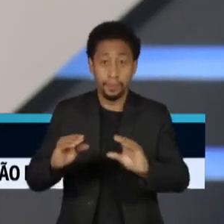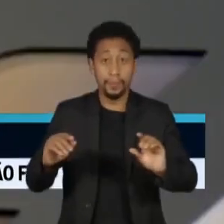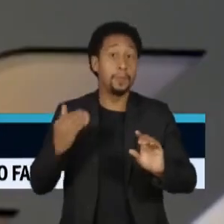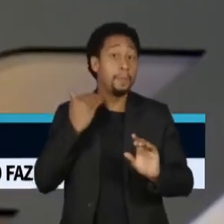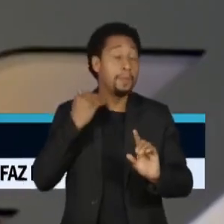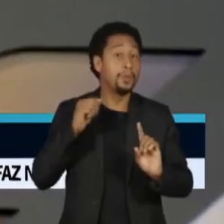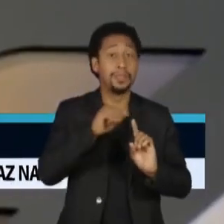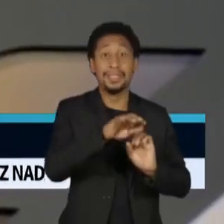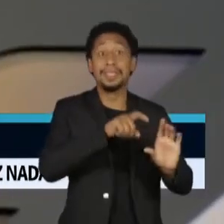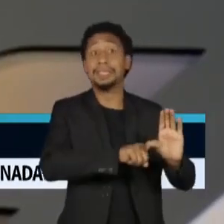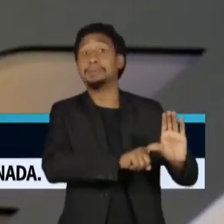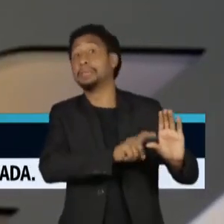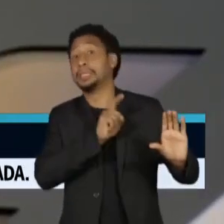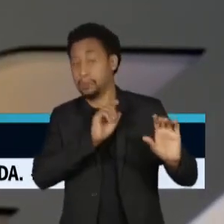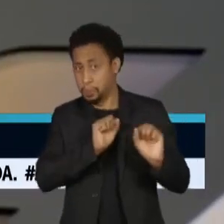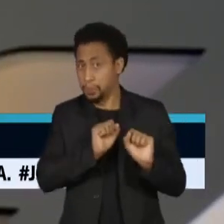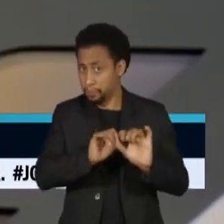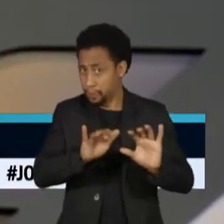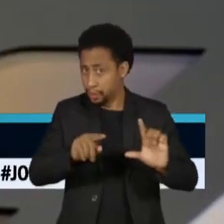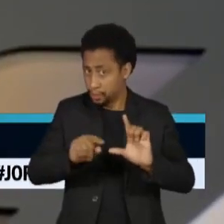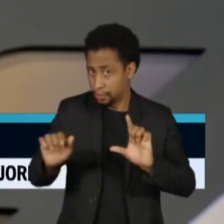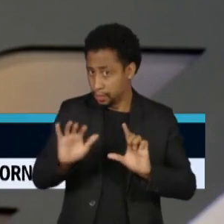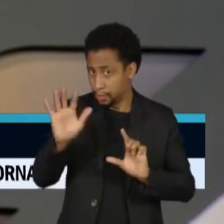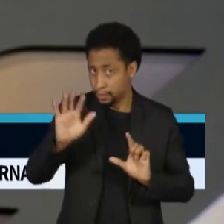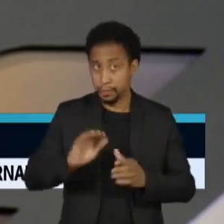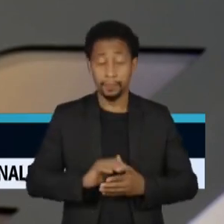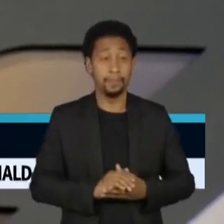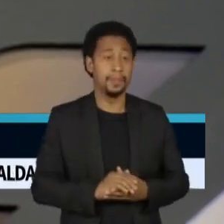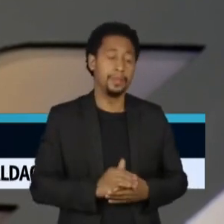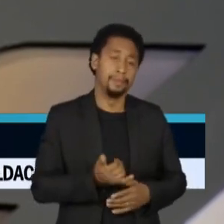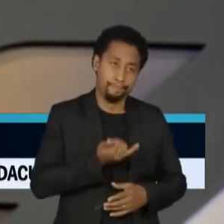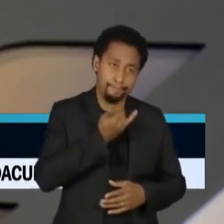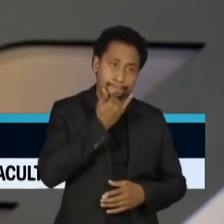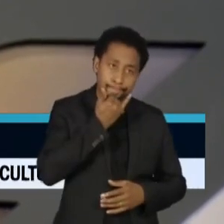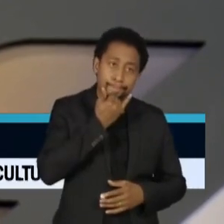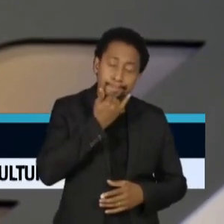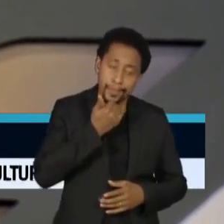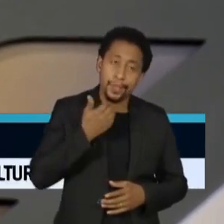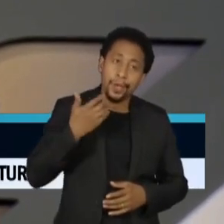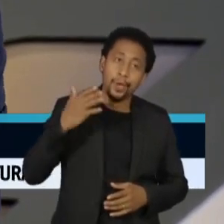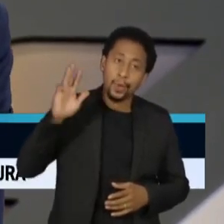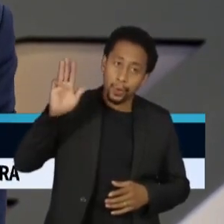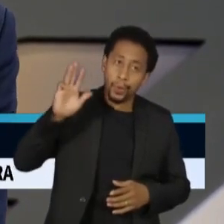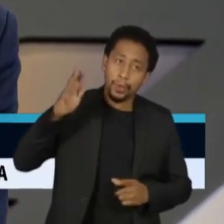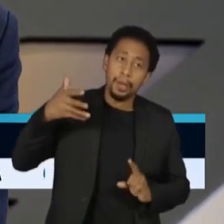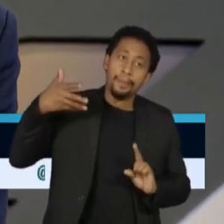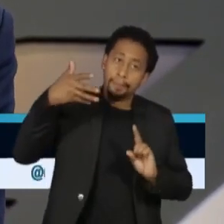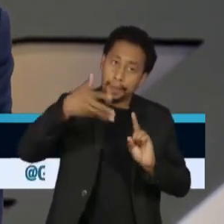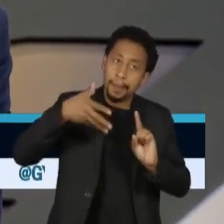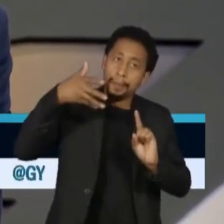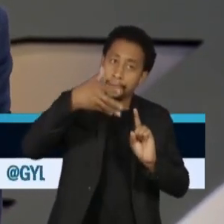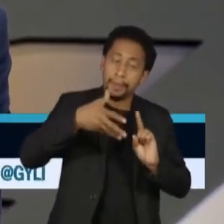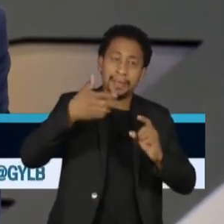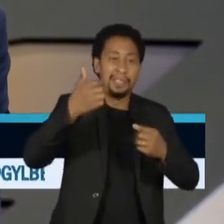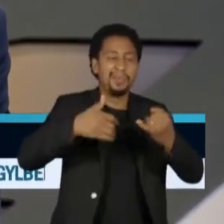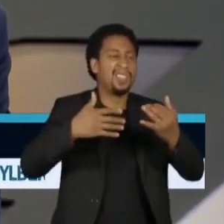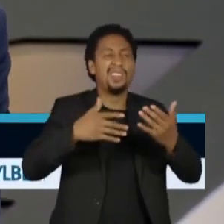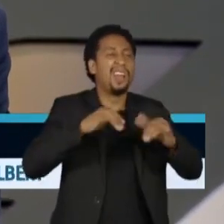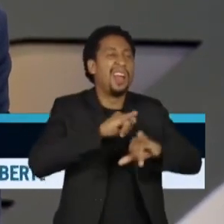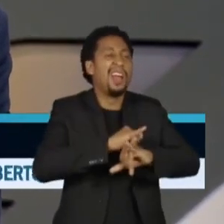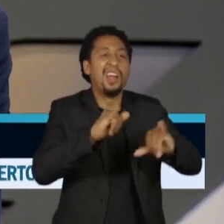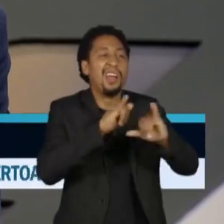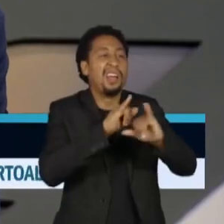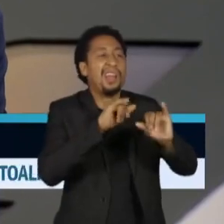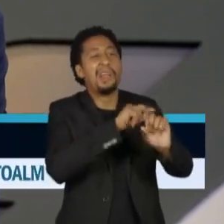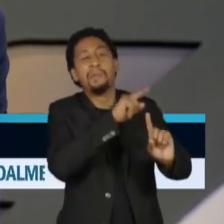inflação? Olha, infelizmente, as declarações do presidente Lula de que, olha, esse negócio de meta não é tão importante,